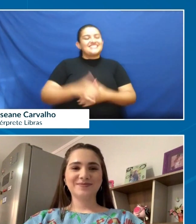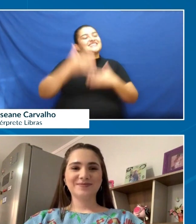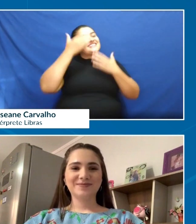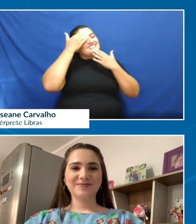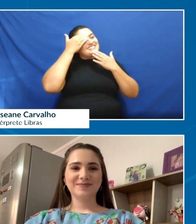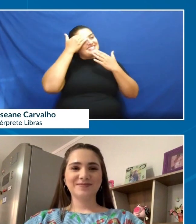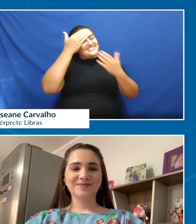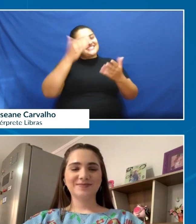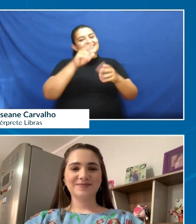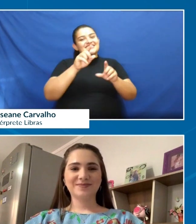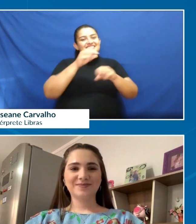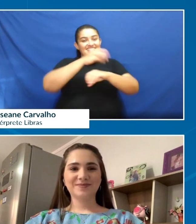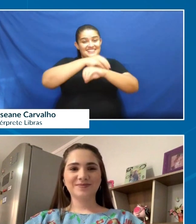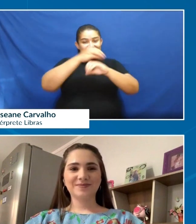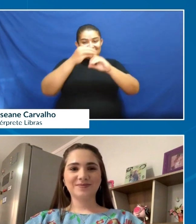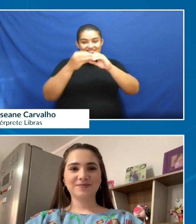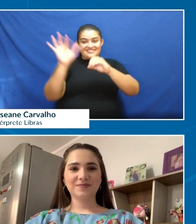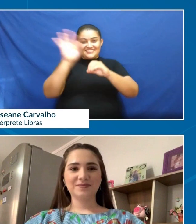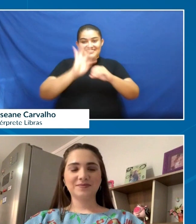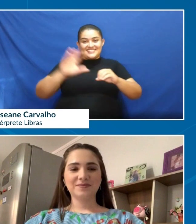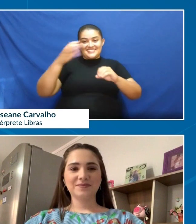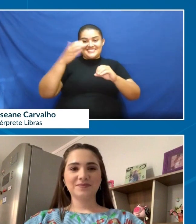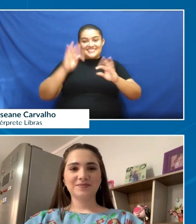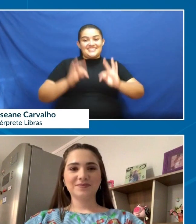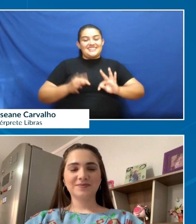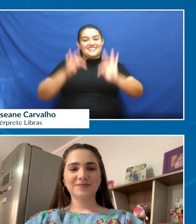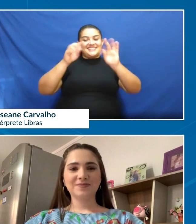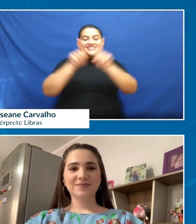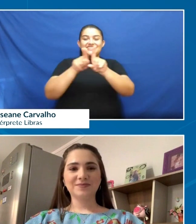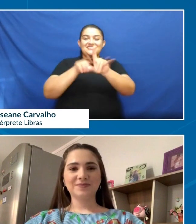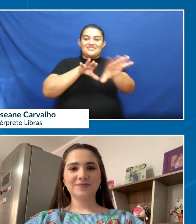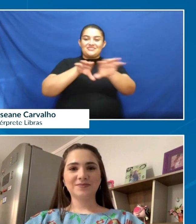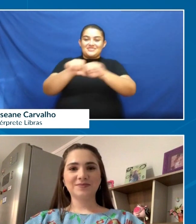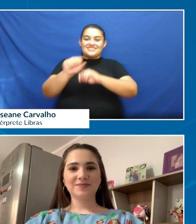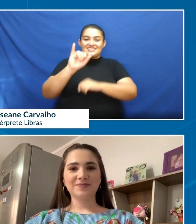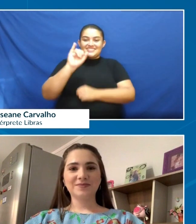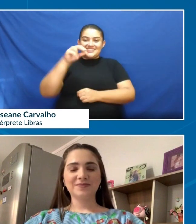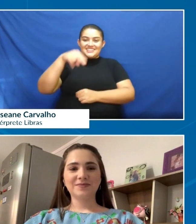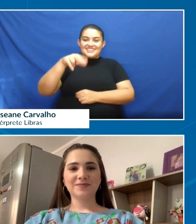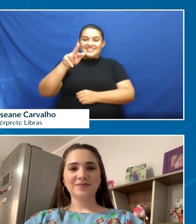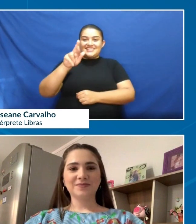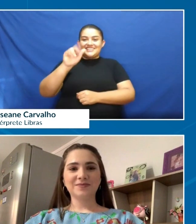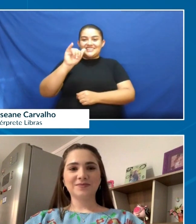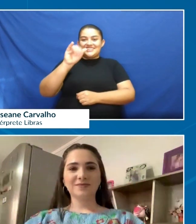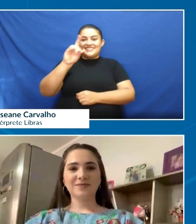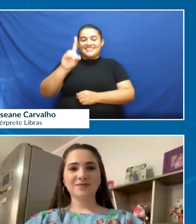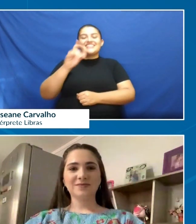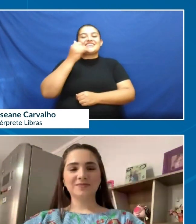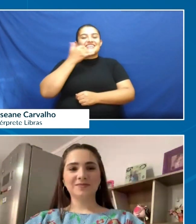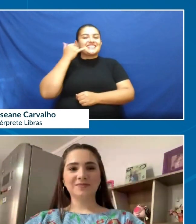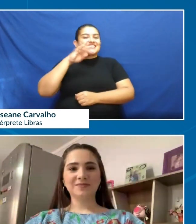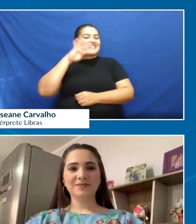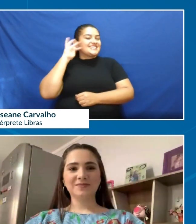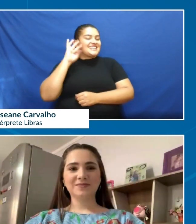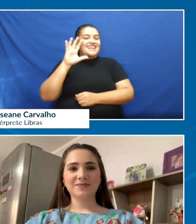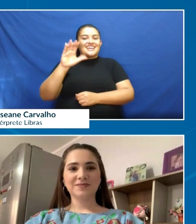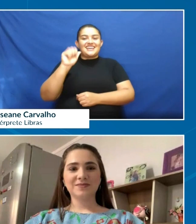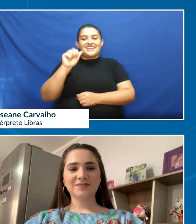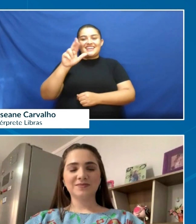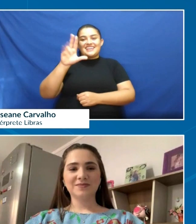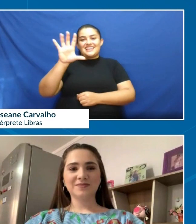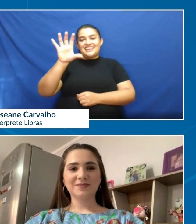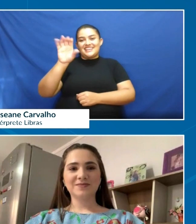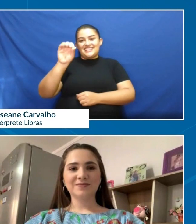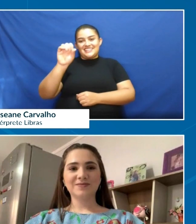agradeço, em nome lá da Faculdade de Ciência e Tecnologia. Parabéns para a Ingrid que está se formando, parabéns ao Marcelo, a Josiane, ao Carlos, a Kítia, a